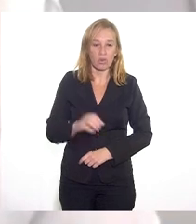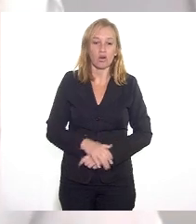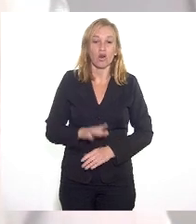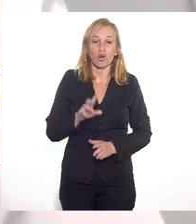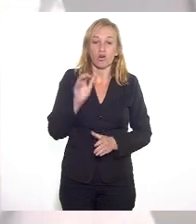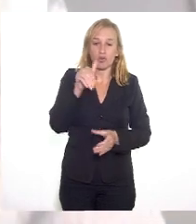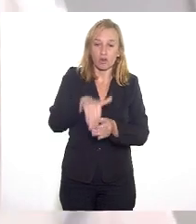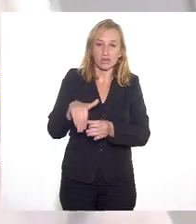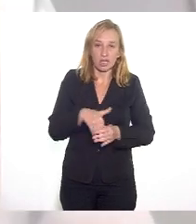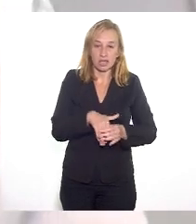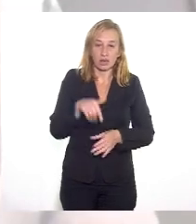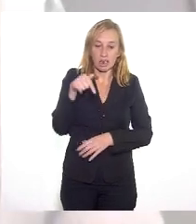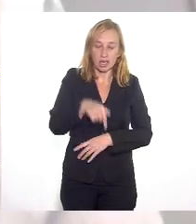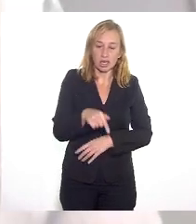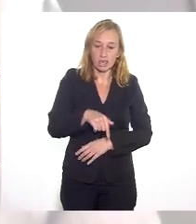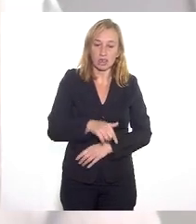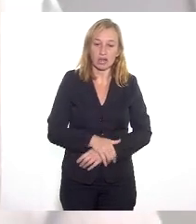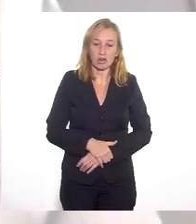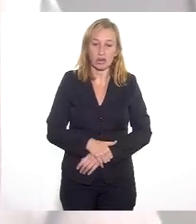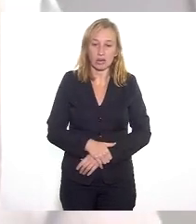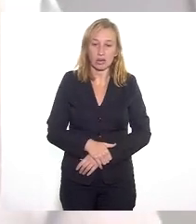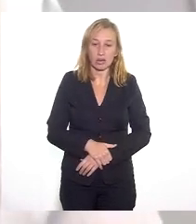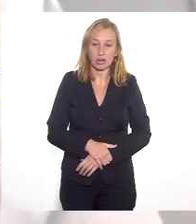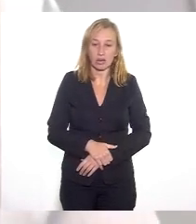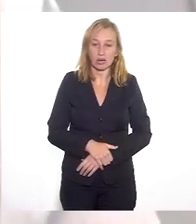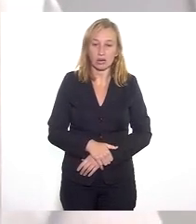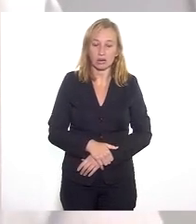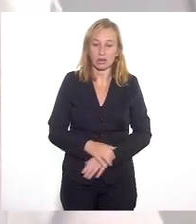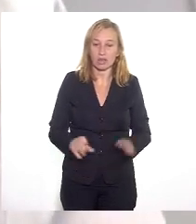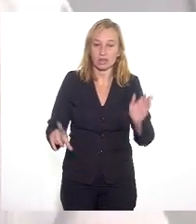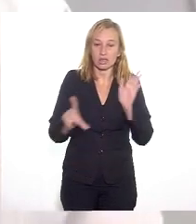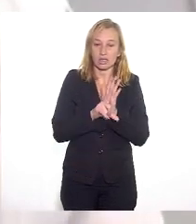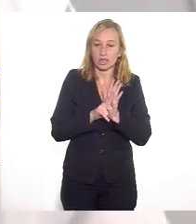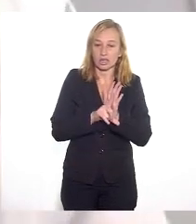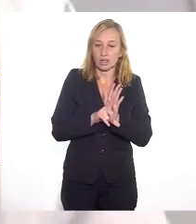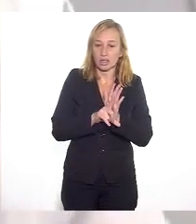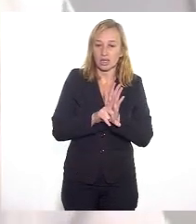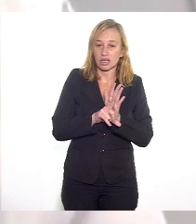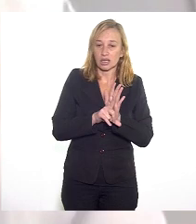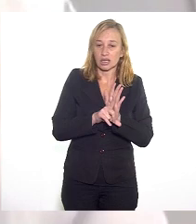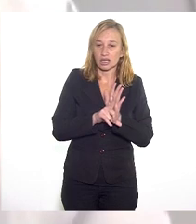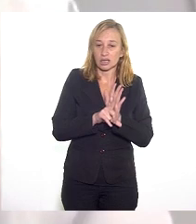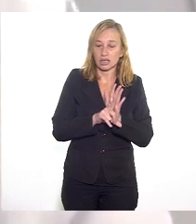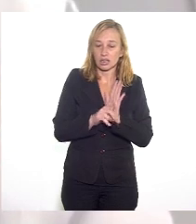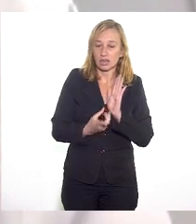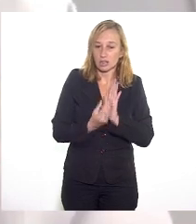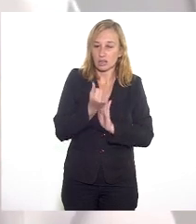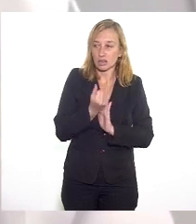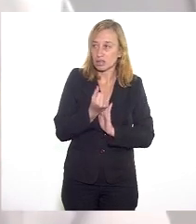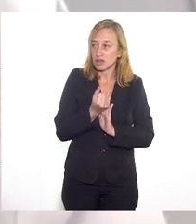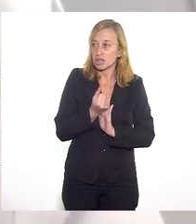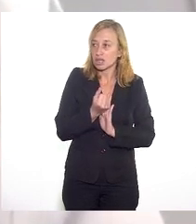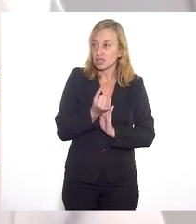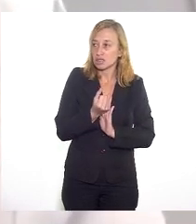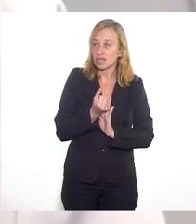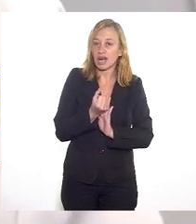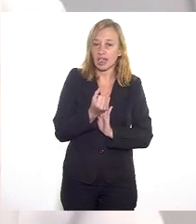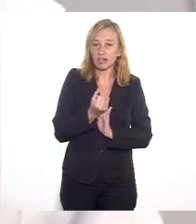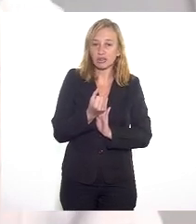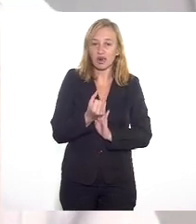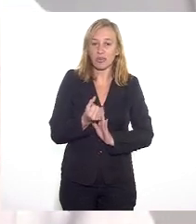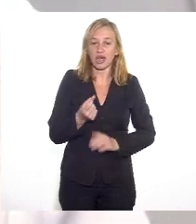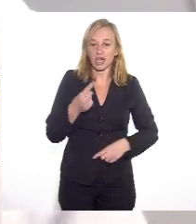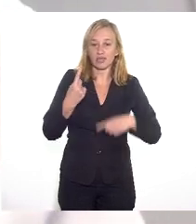votação aqui dessa lei de diretrizes orçamentárias, ela vai, né, ditar parte das